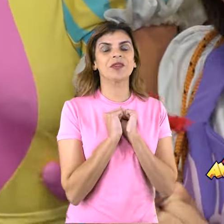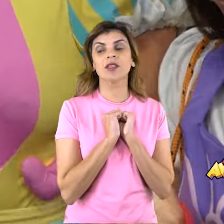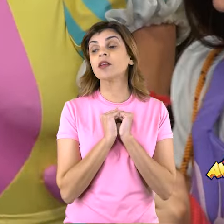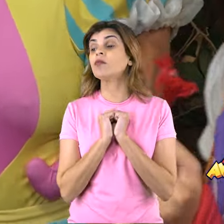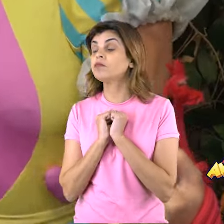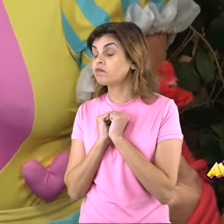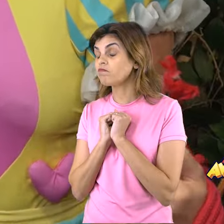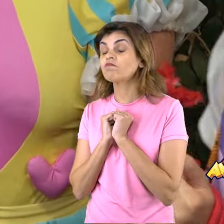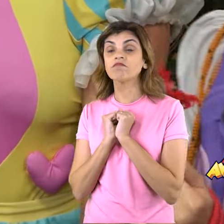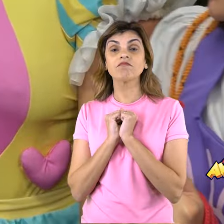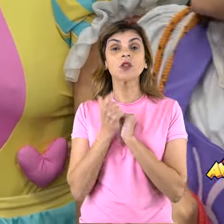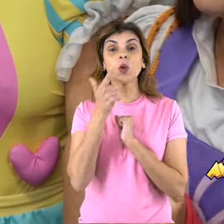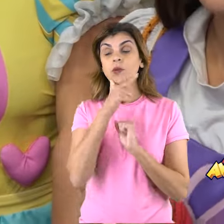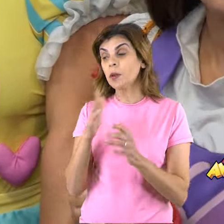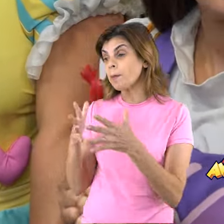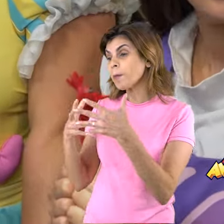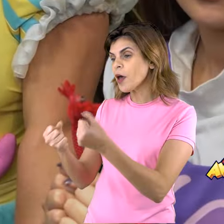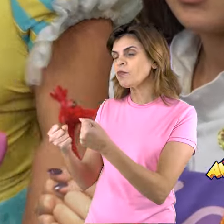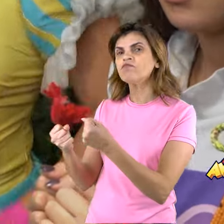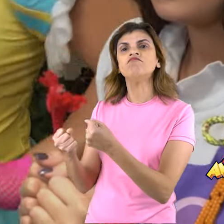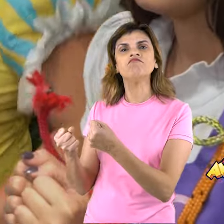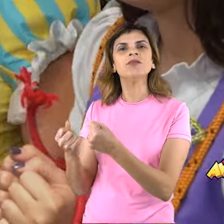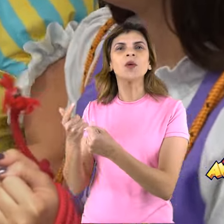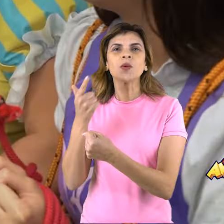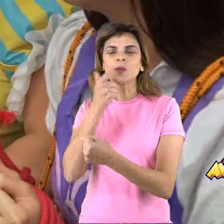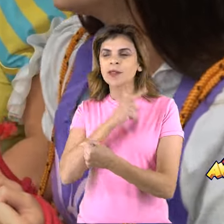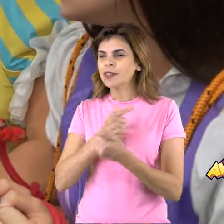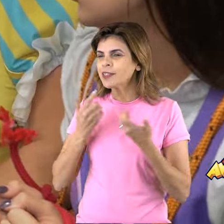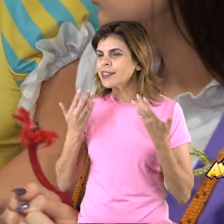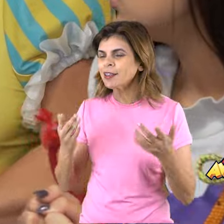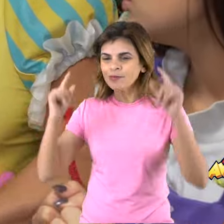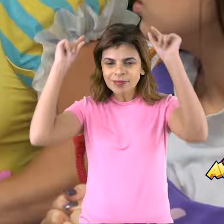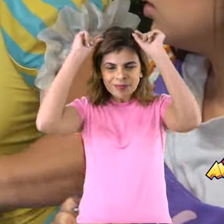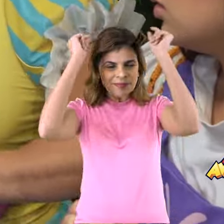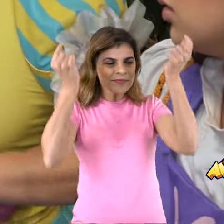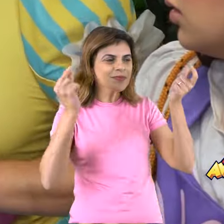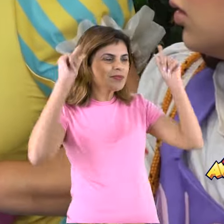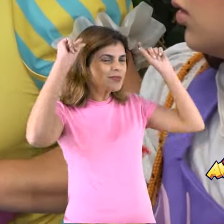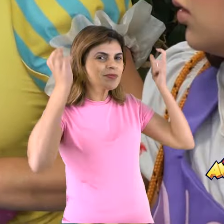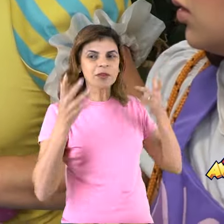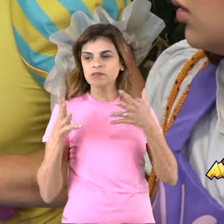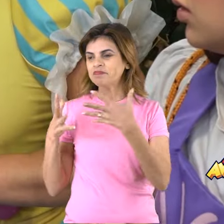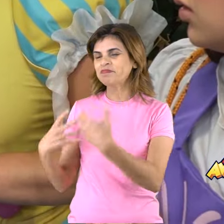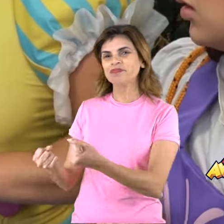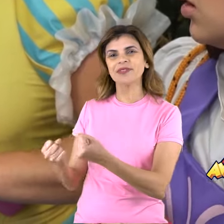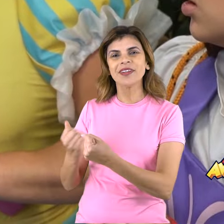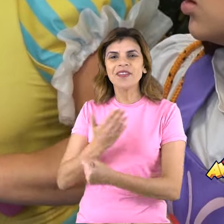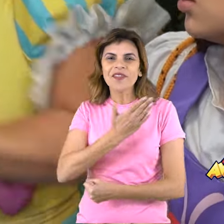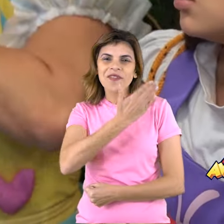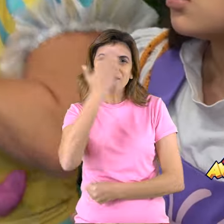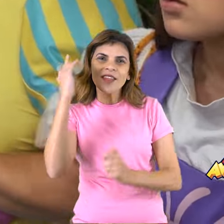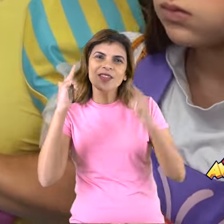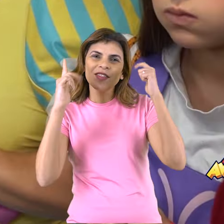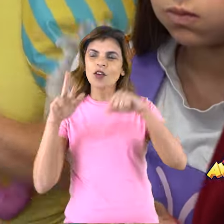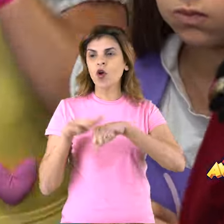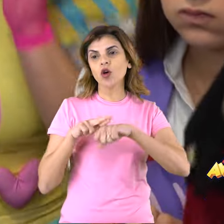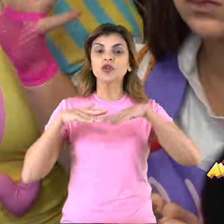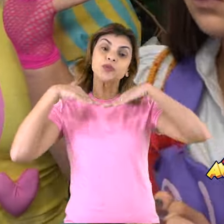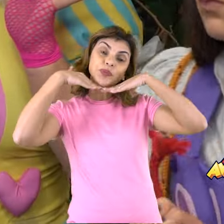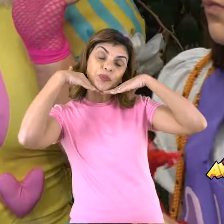até que dessa vez você foi eficiente barba azul fez um bom trabalho capturando a aventureira roxa